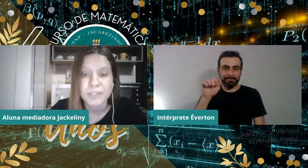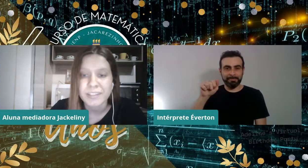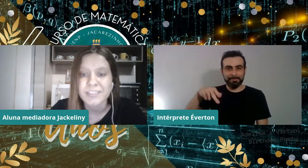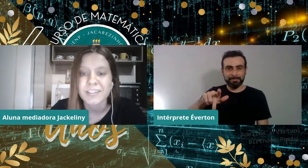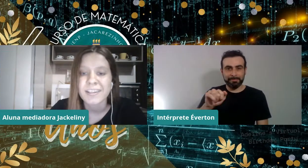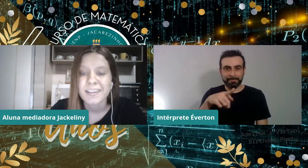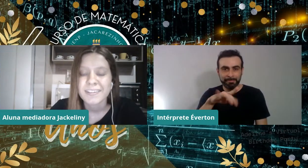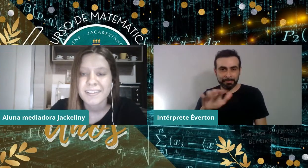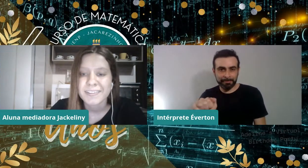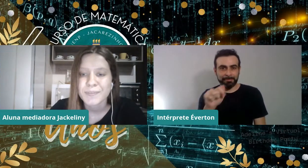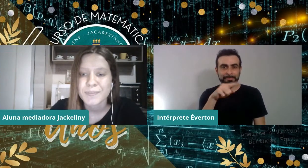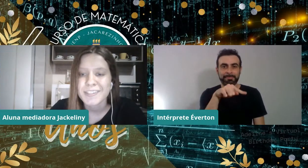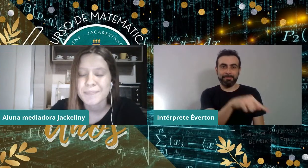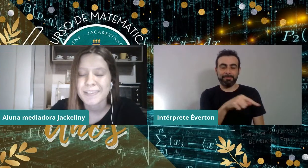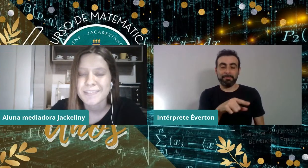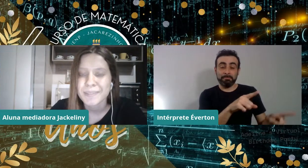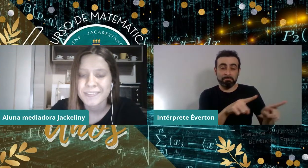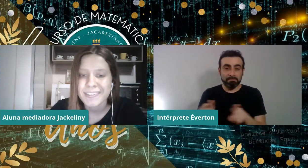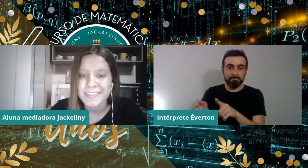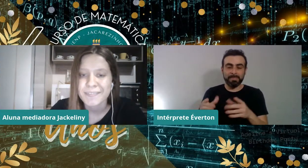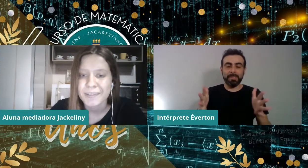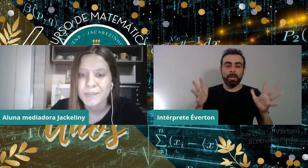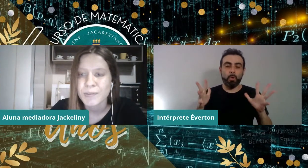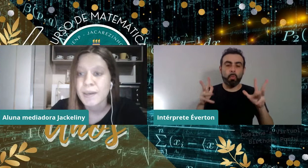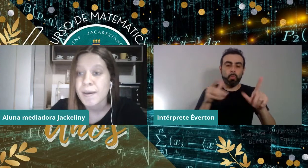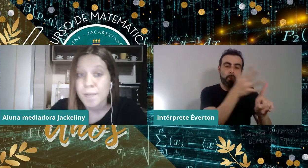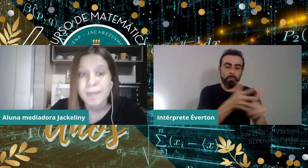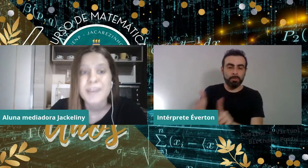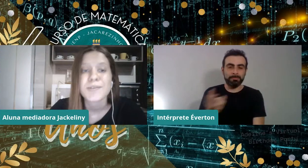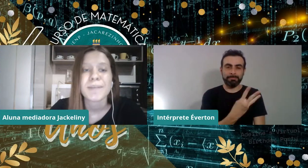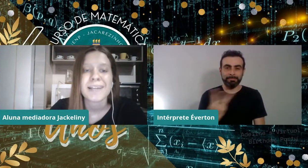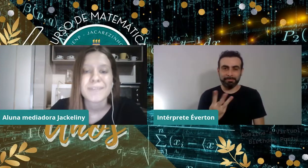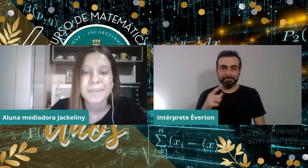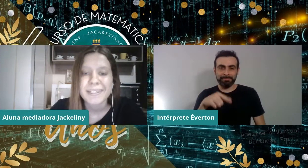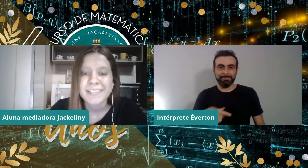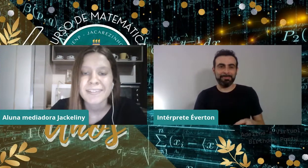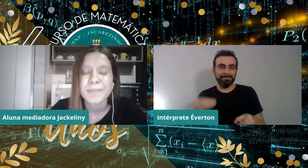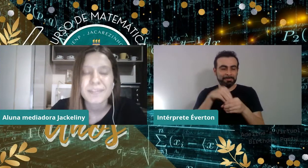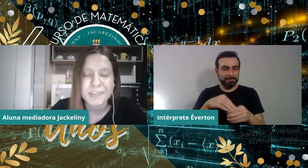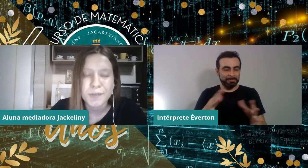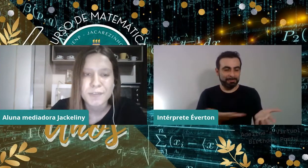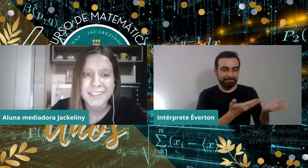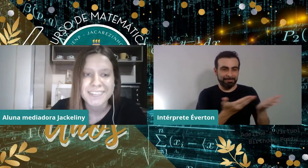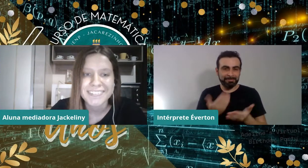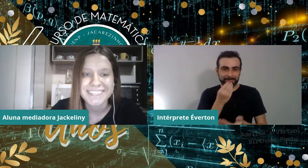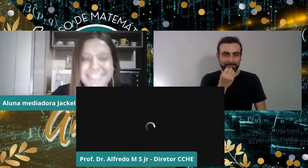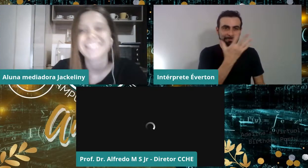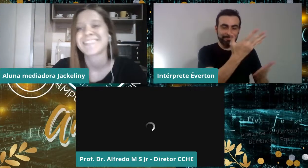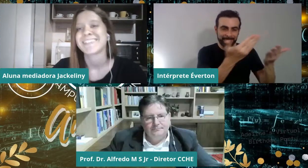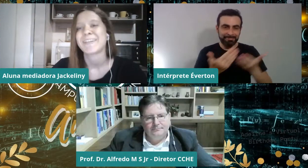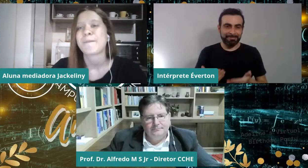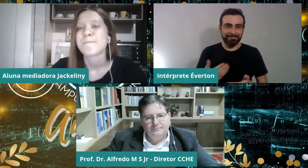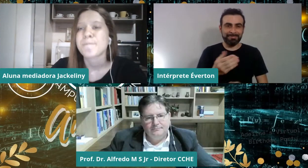privilégio muito grande estar entre vocês participando desse evento. Passo a palavra para ele. Bem-vindo, Alfredo.